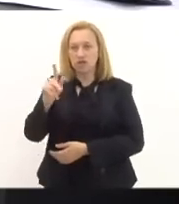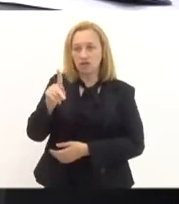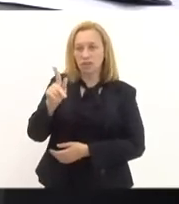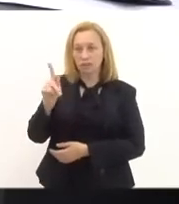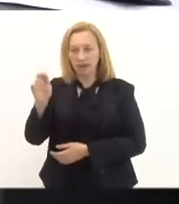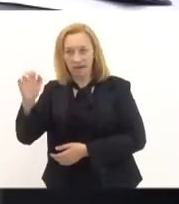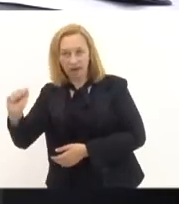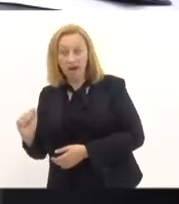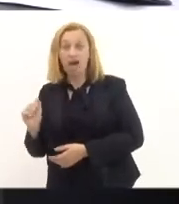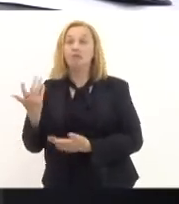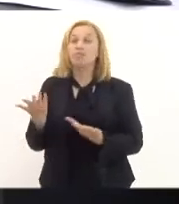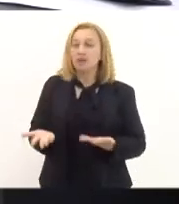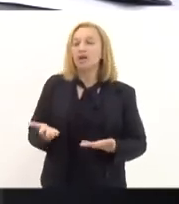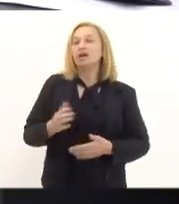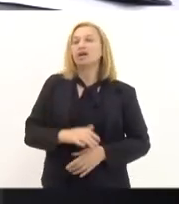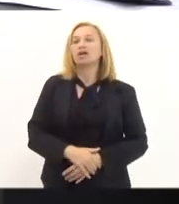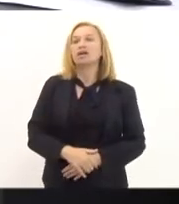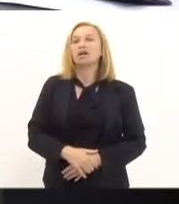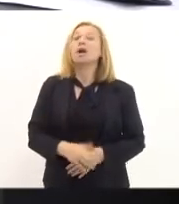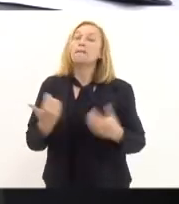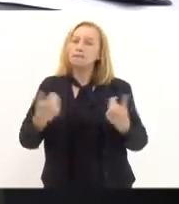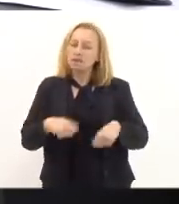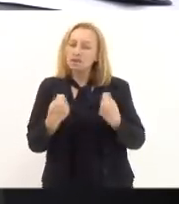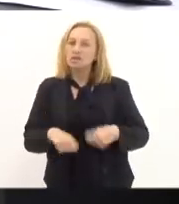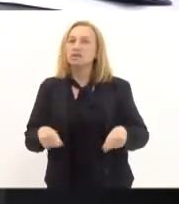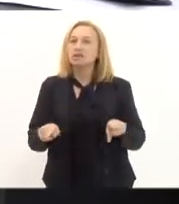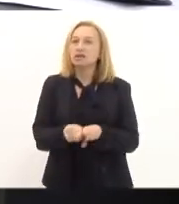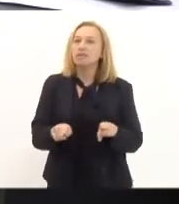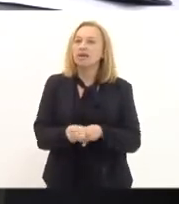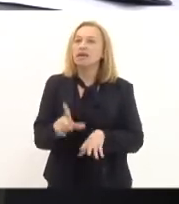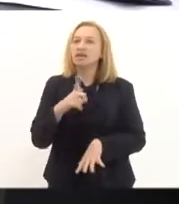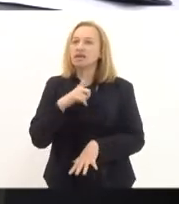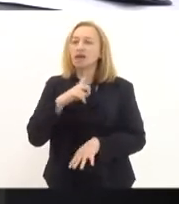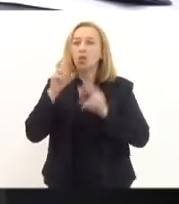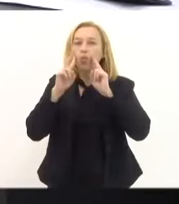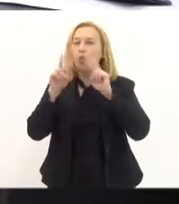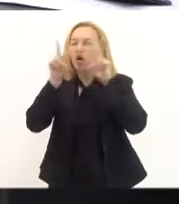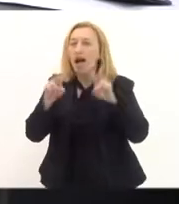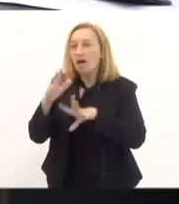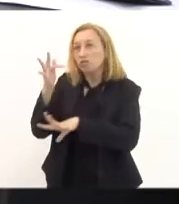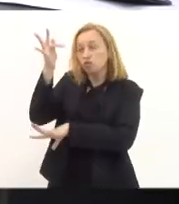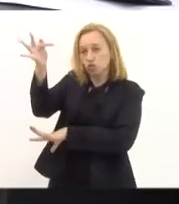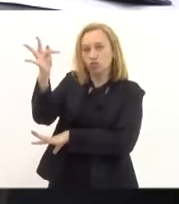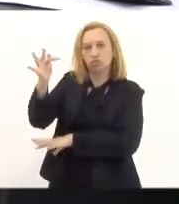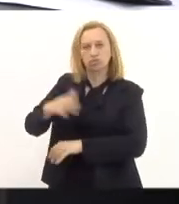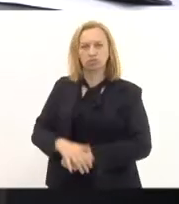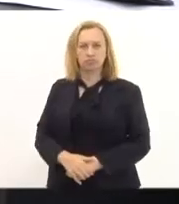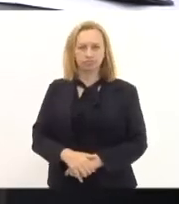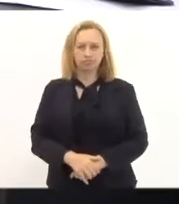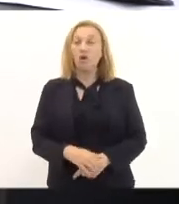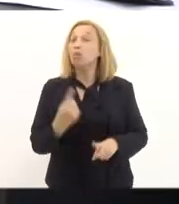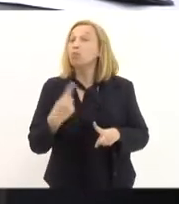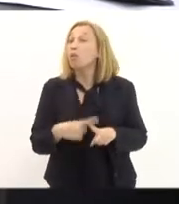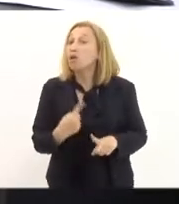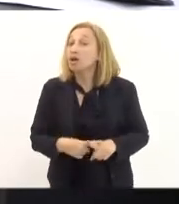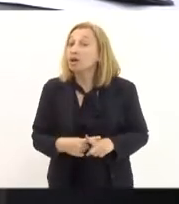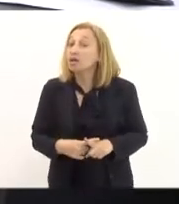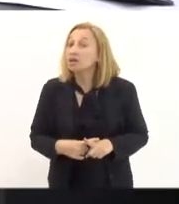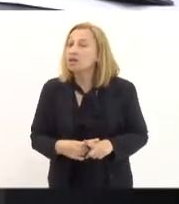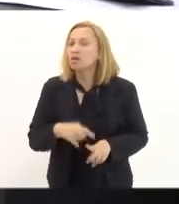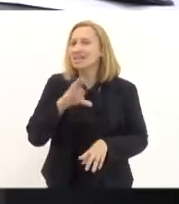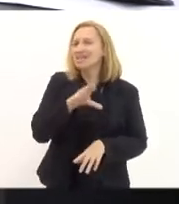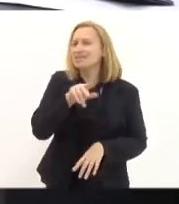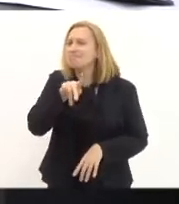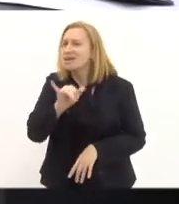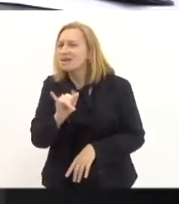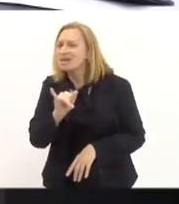é isso isso por si só precisa também que a gente tem uma um olhar para o futuro né porque uma arruma a